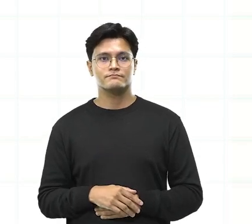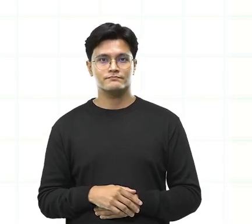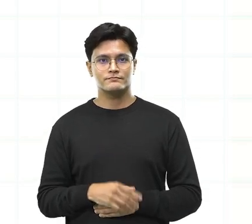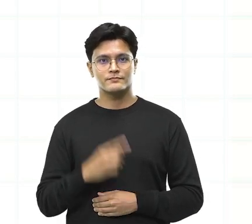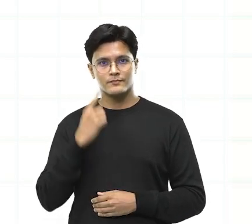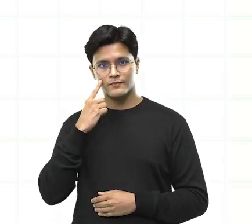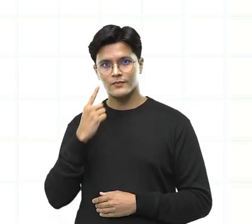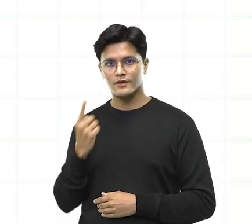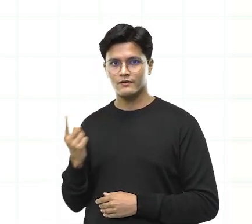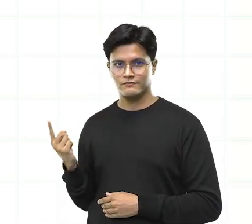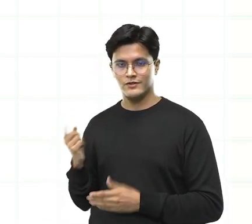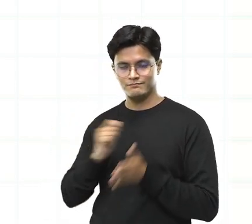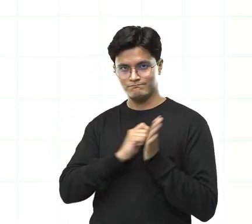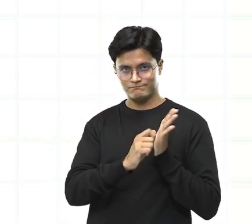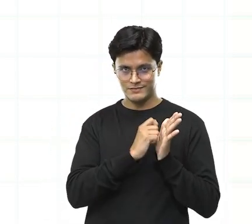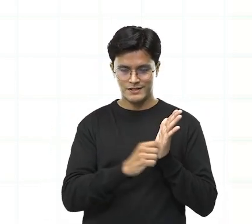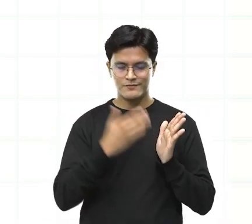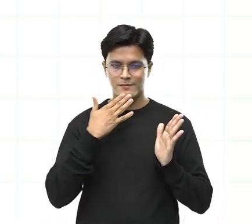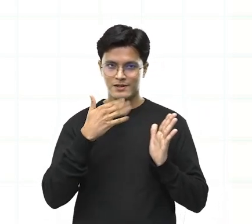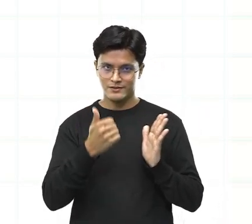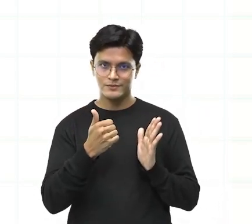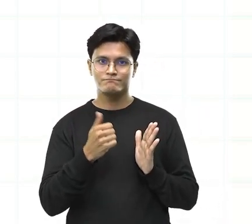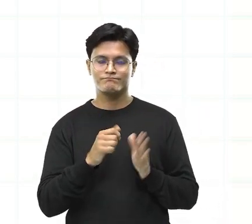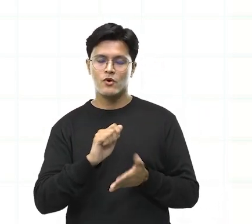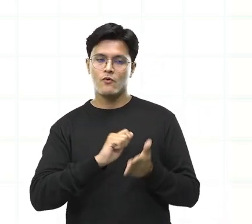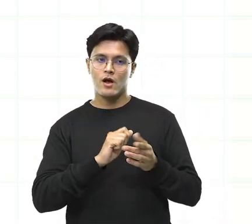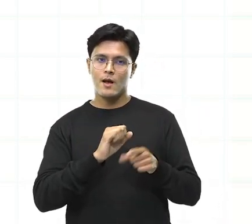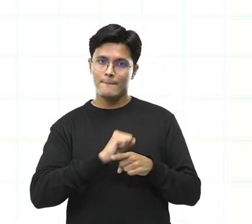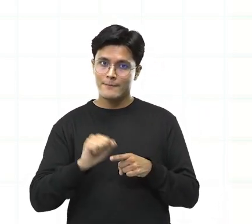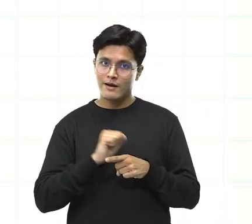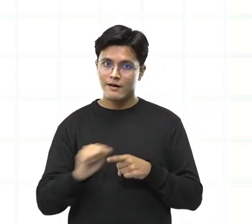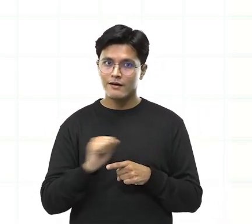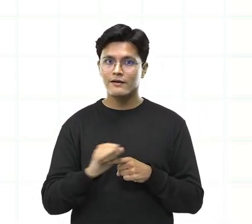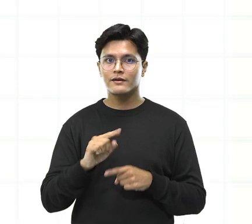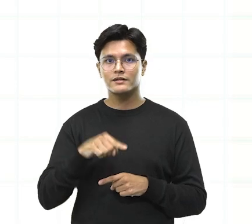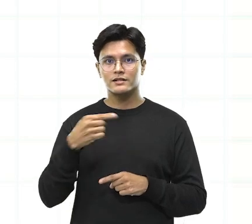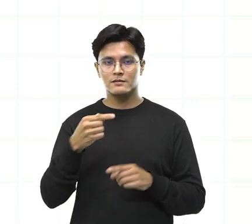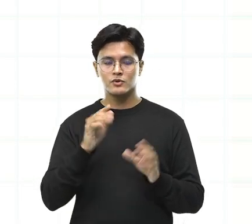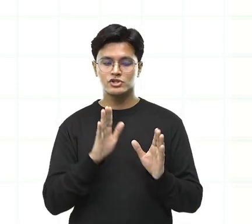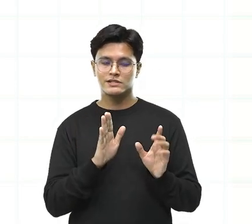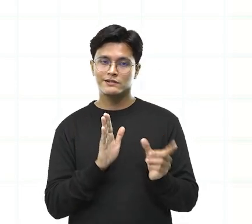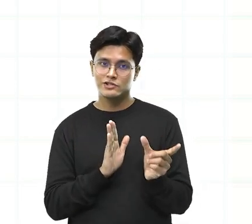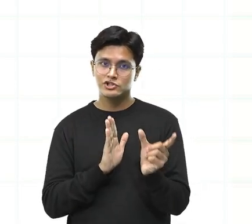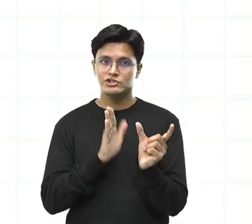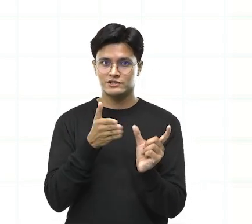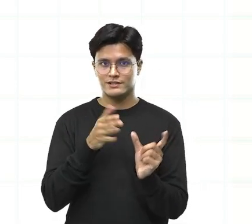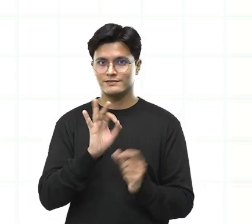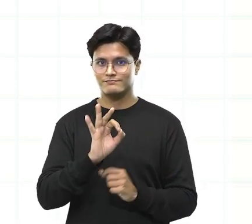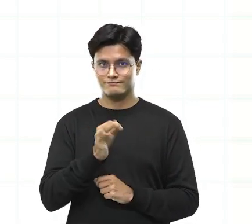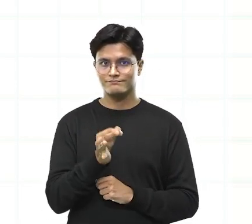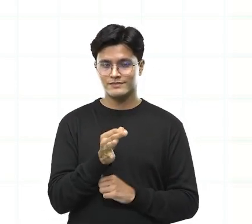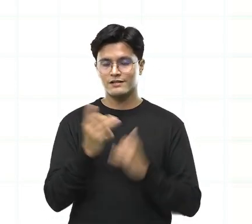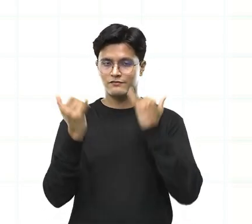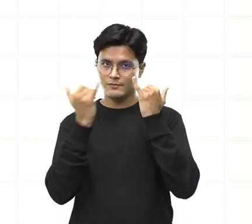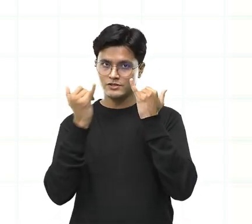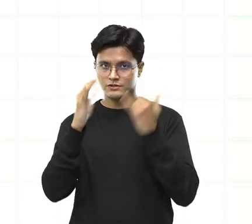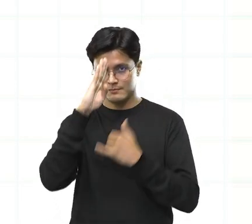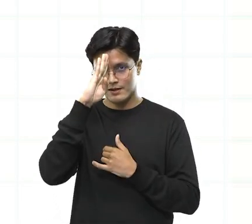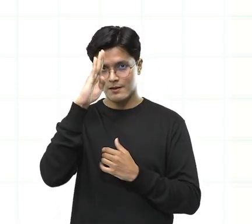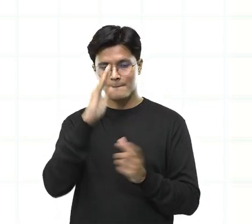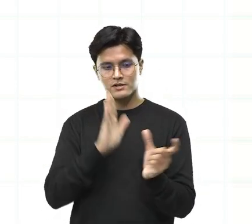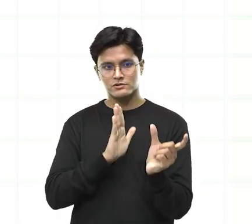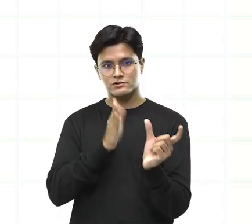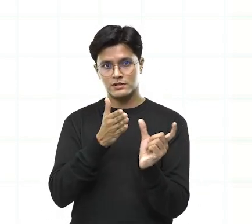Vou fazer melhor para vocês. Deixa eu apagar aqui rapidinho. Vou destacar quais são as informações. Está de